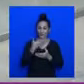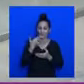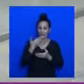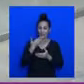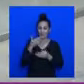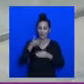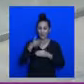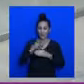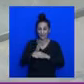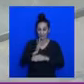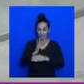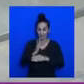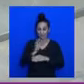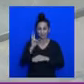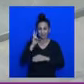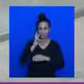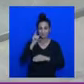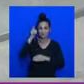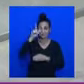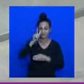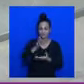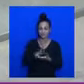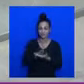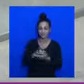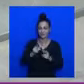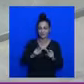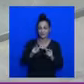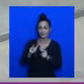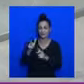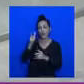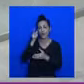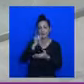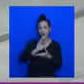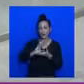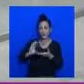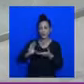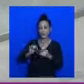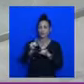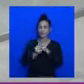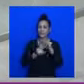realizado, validado. Lembre-se, após a apuração, todos os resultados serão publicados na